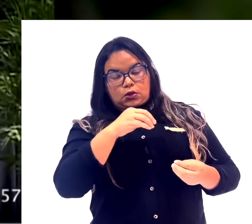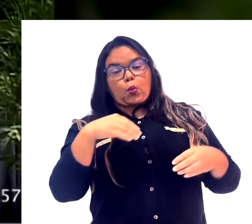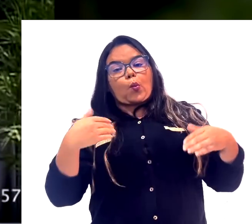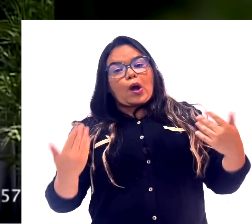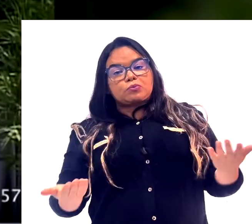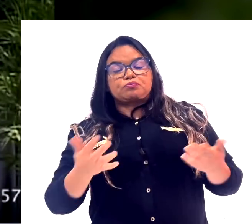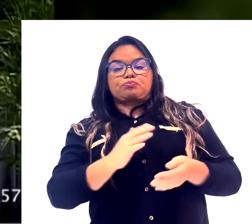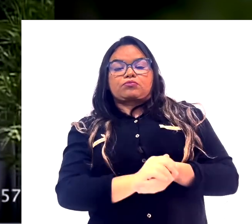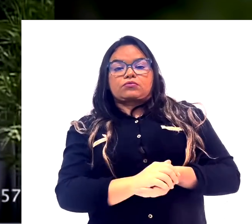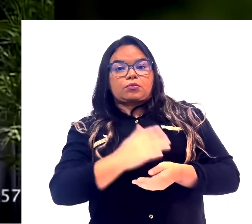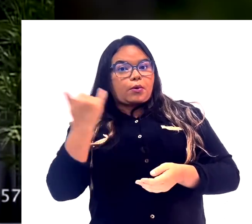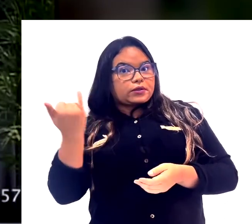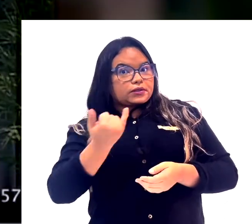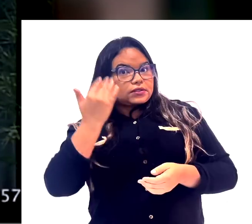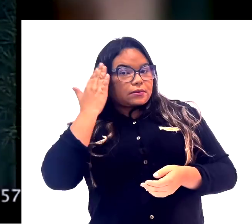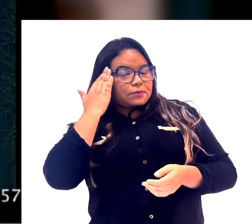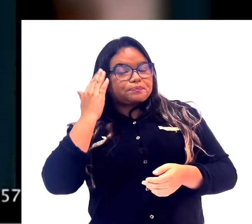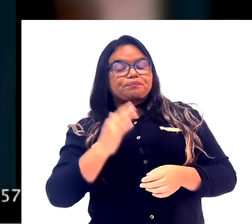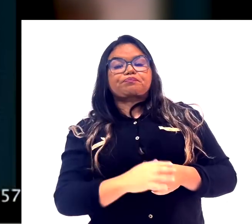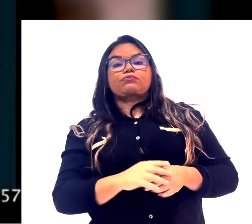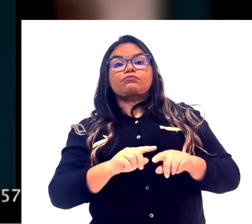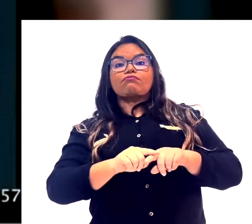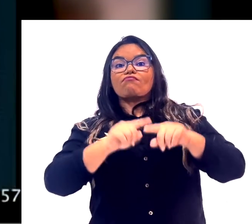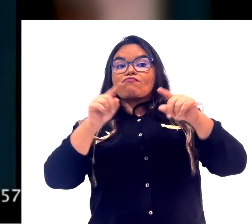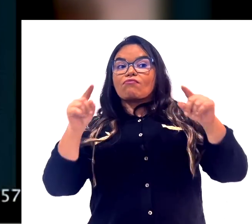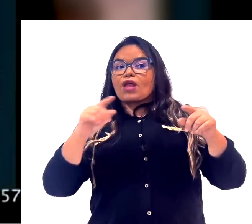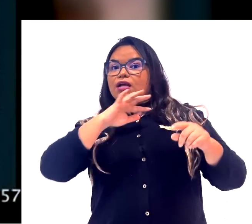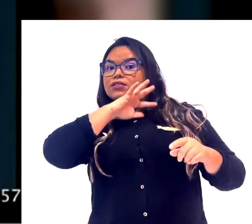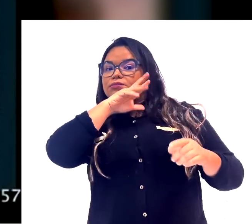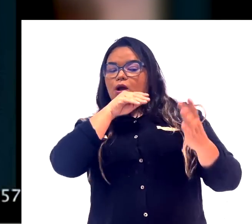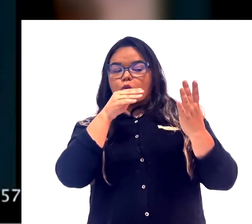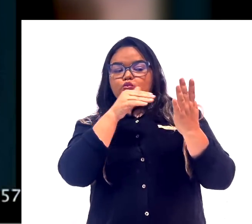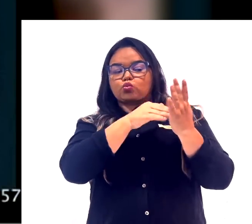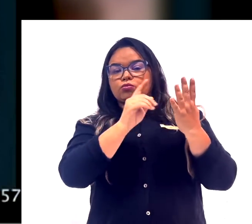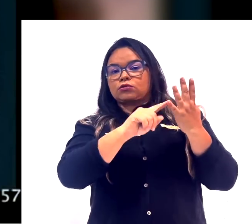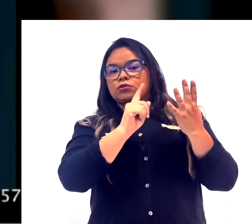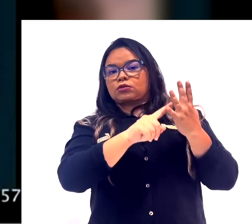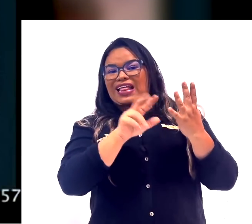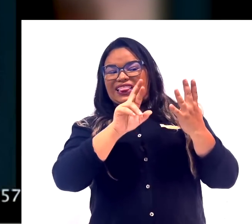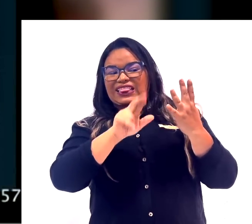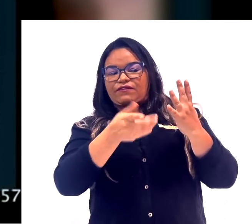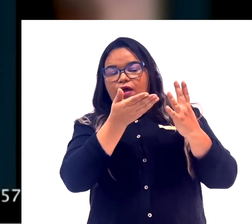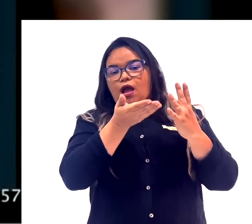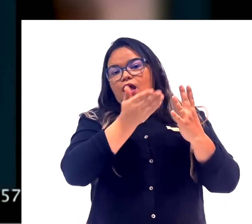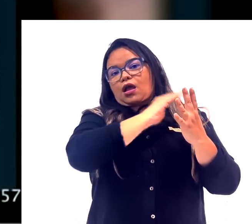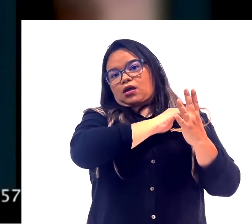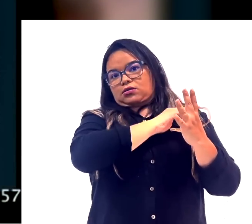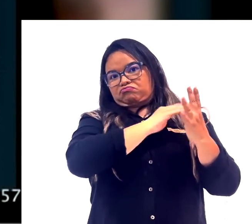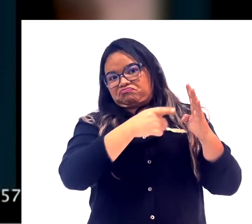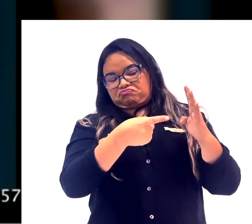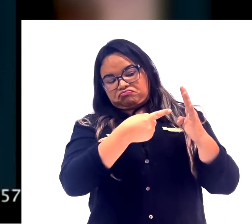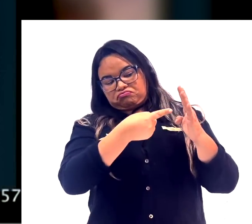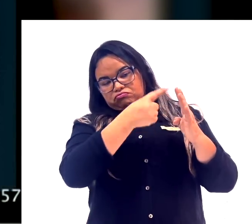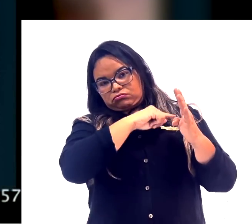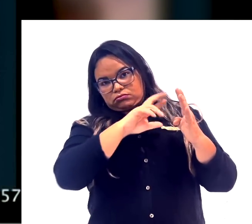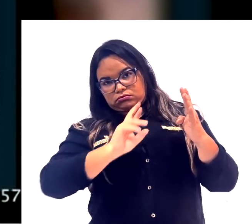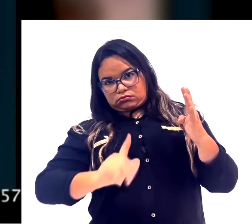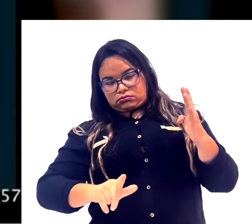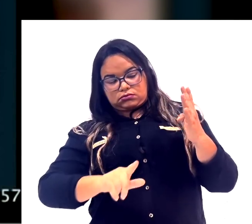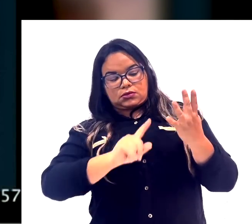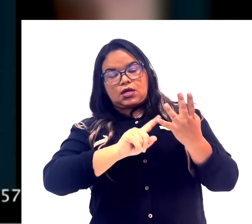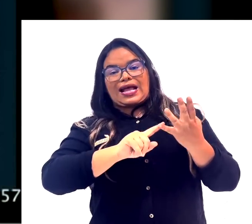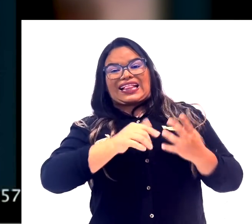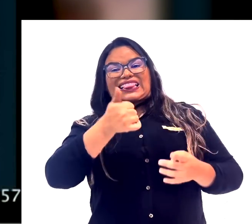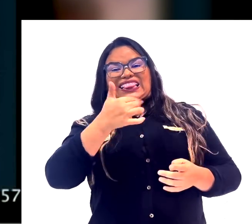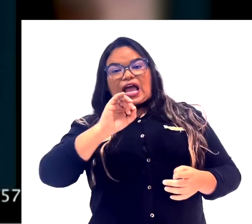Agora, esta besta em particular era diferente de todos os animais que apareceram diante dela. E tinha 10